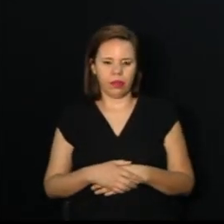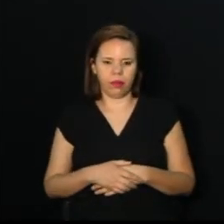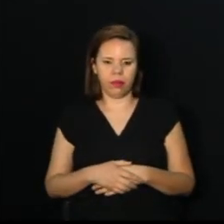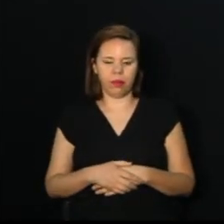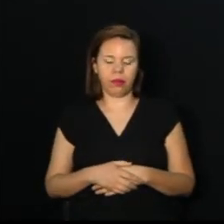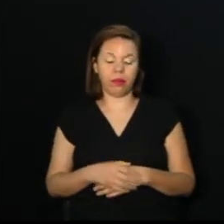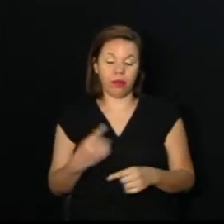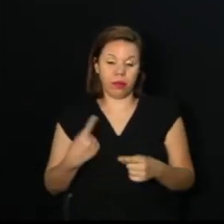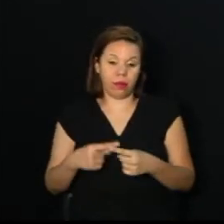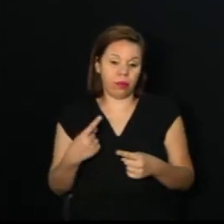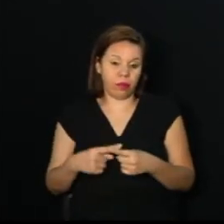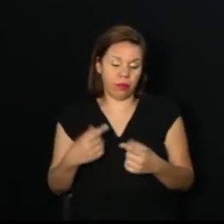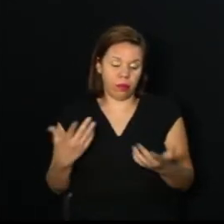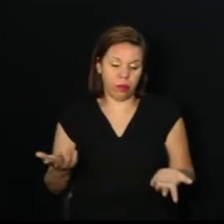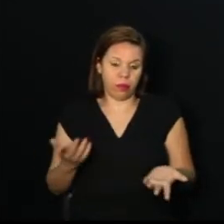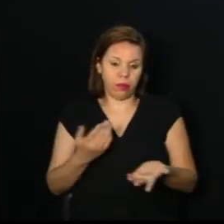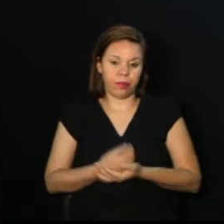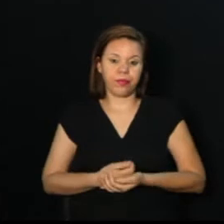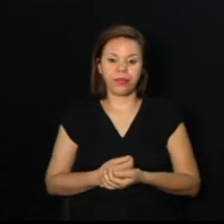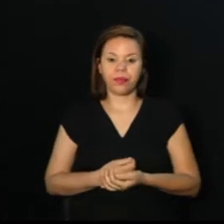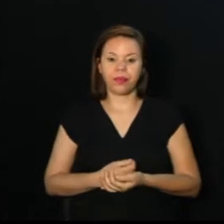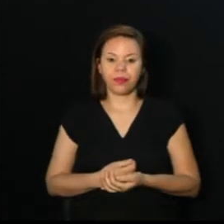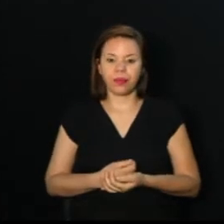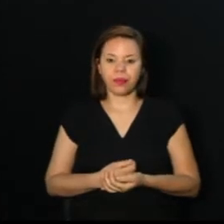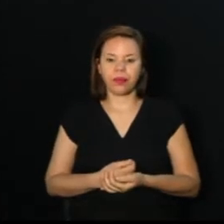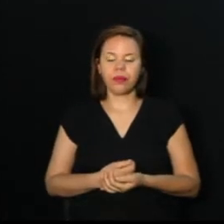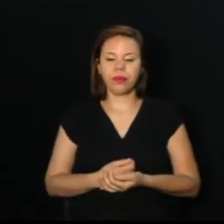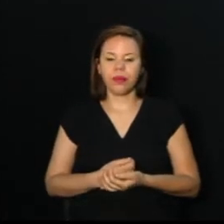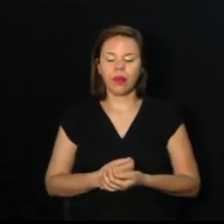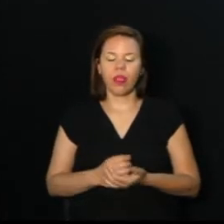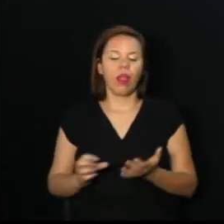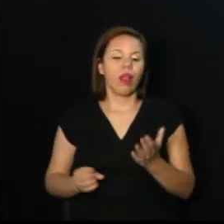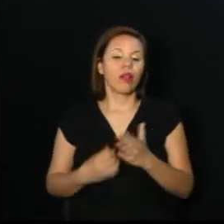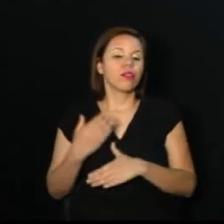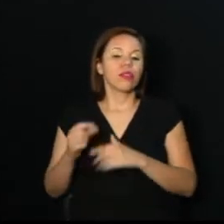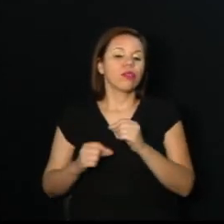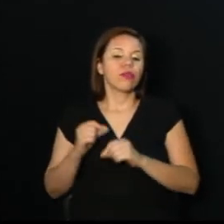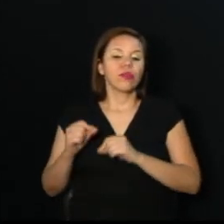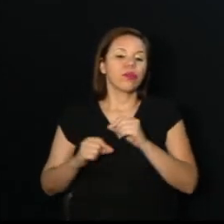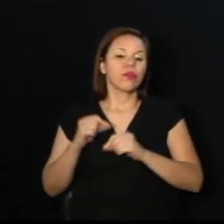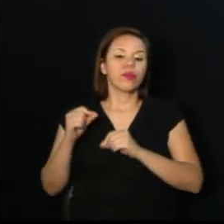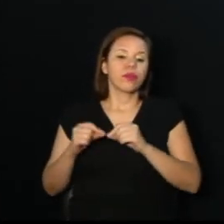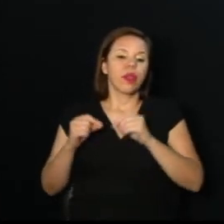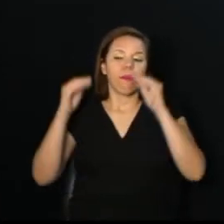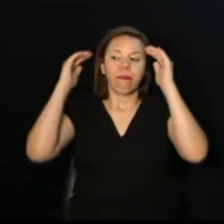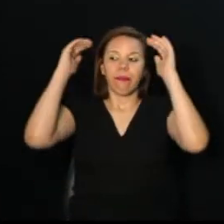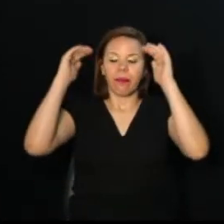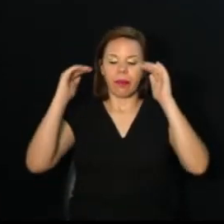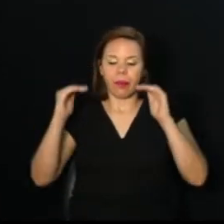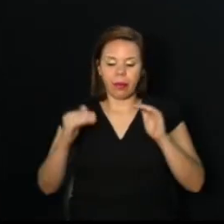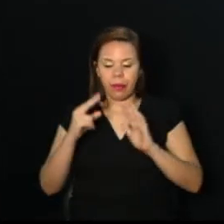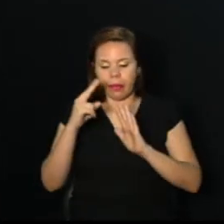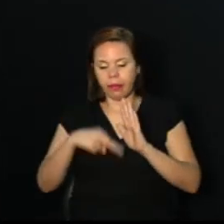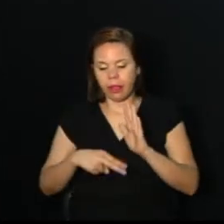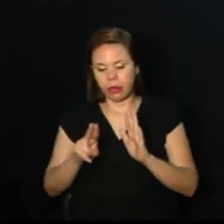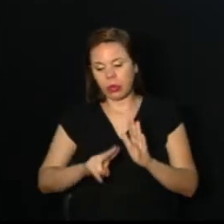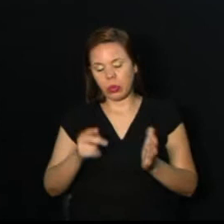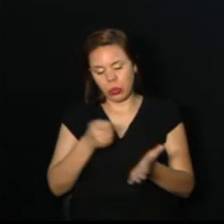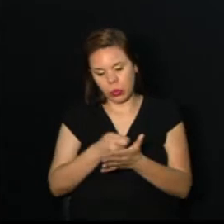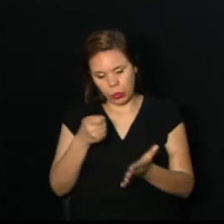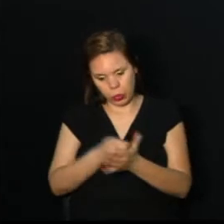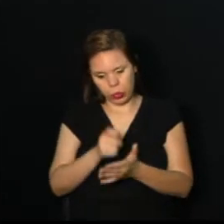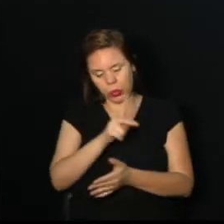Por quê? Porque vem de cima para baixo, porque tem que usar, porque o